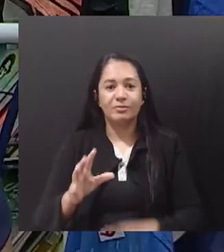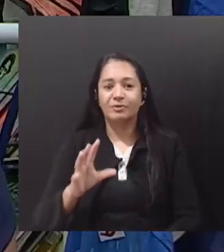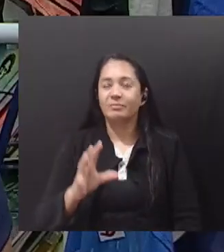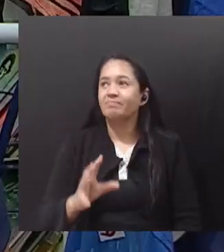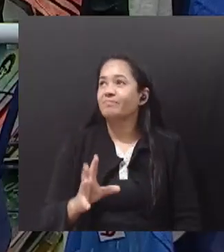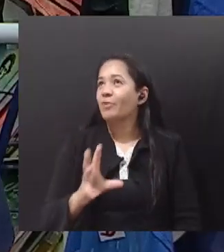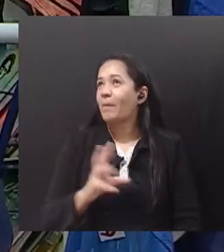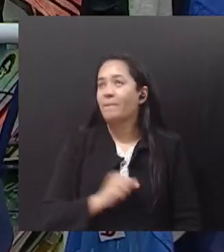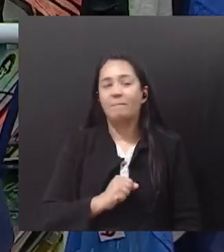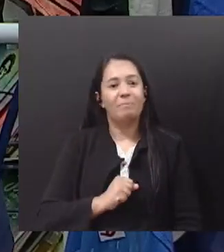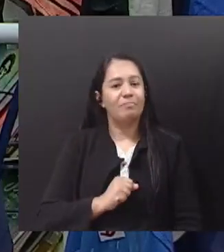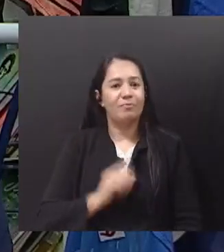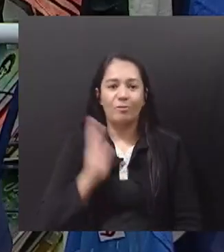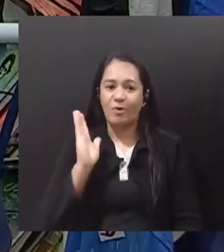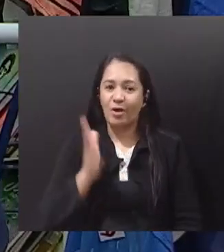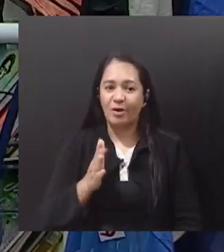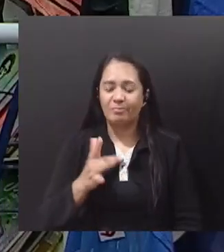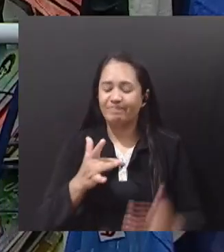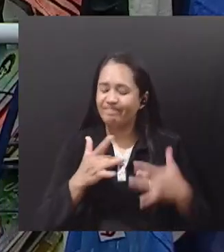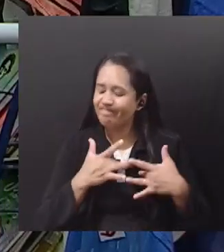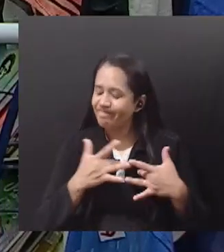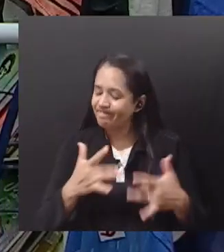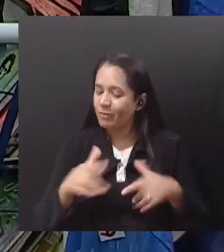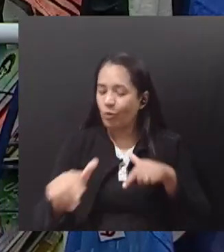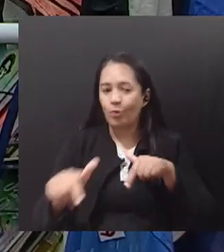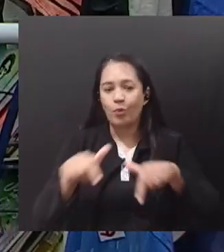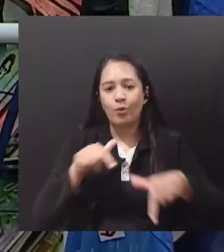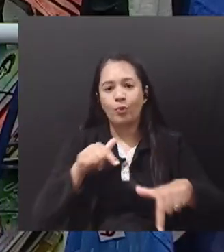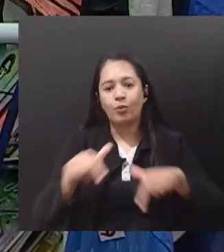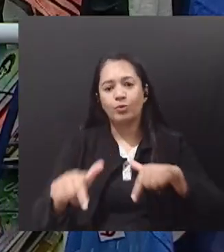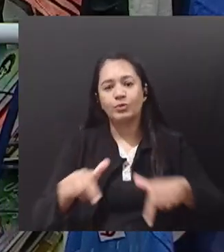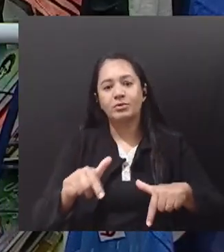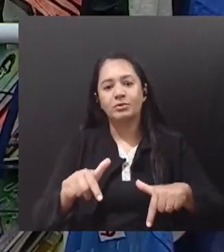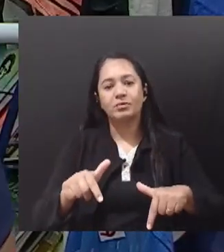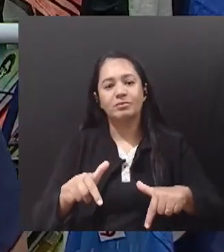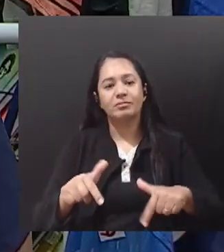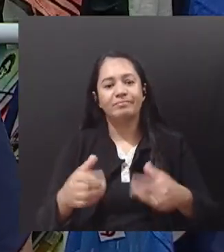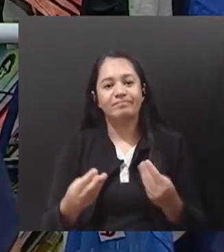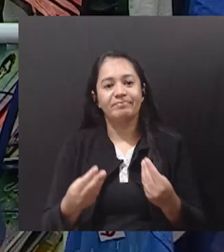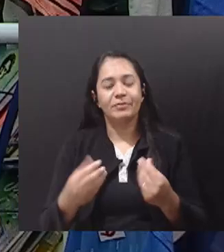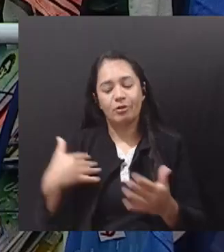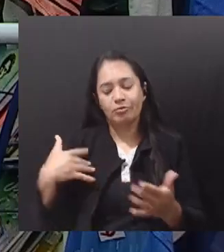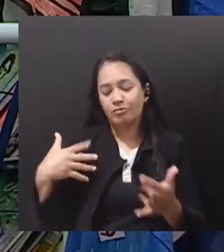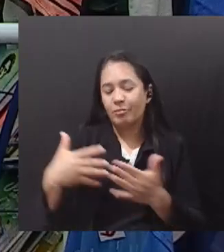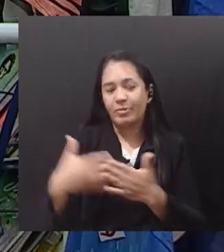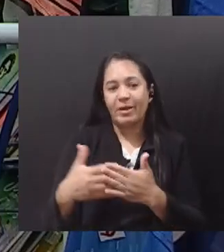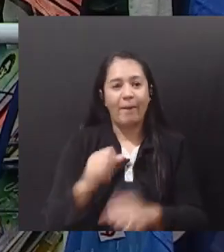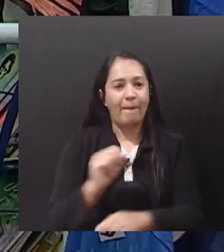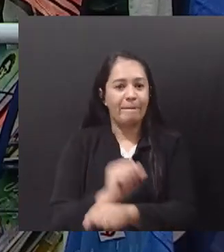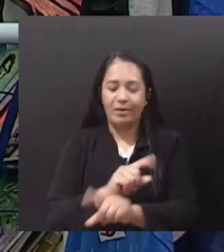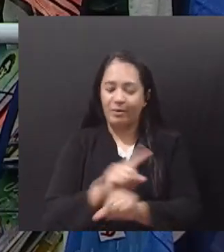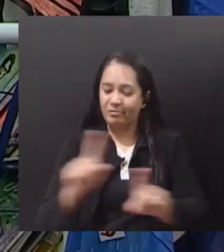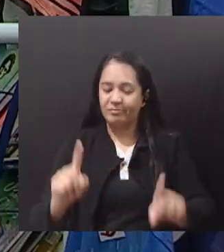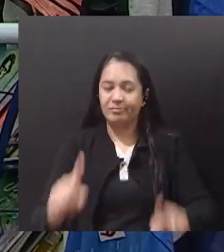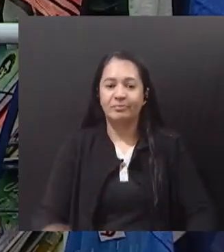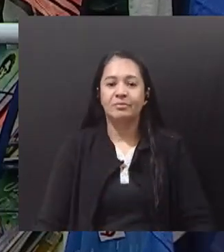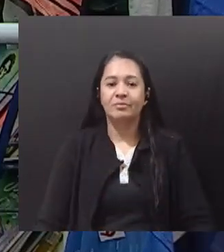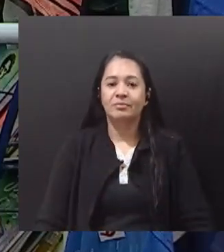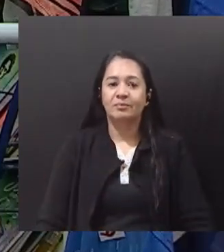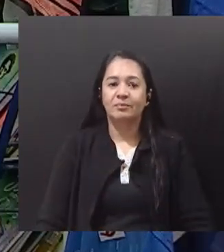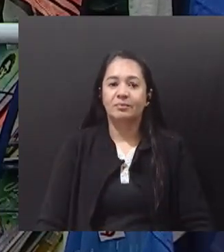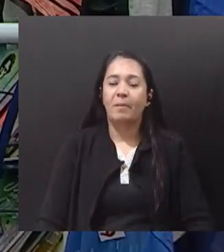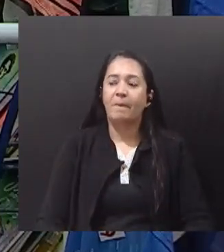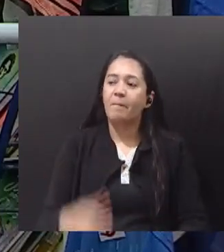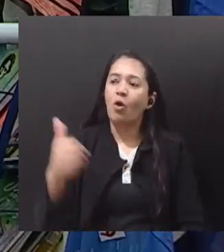primeira vista. Me tocou muito, sabe, o trabalho e desde então não parei mais. Mas esse primeiro